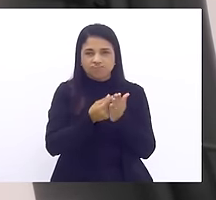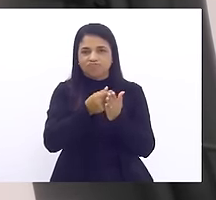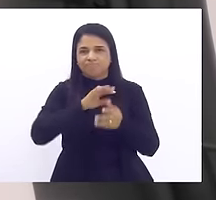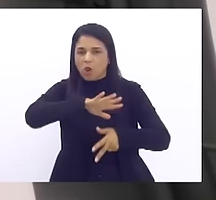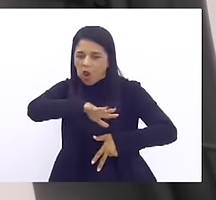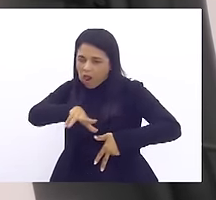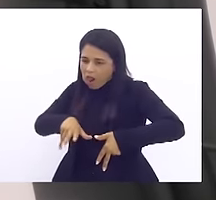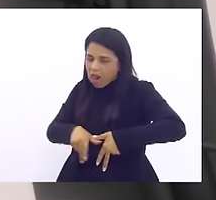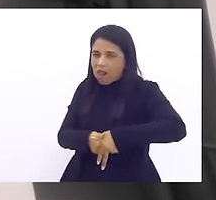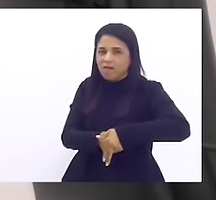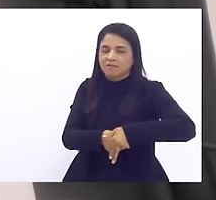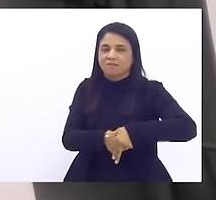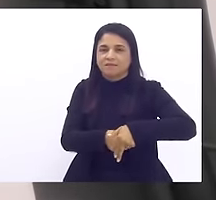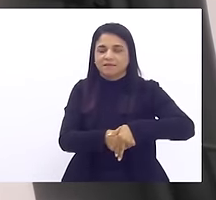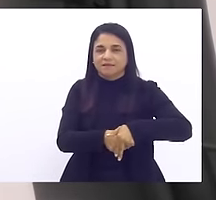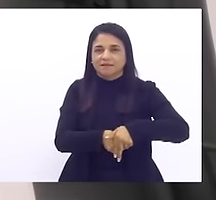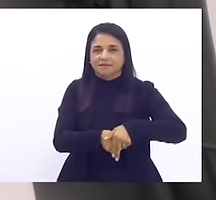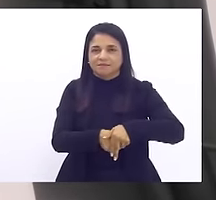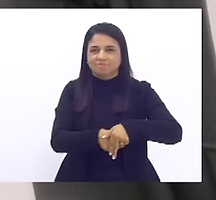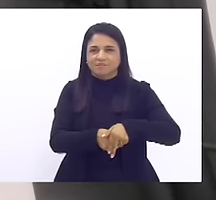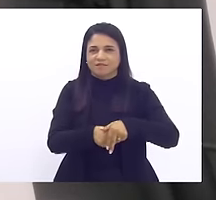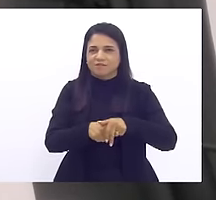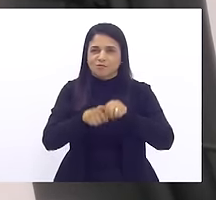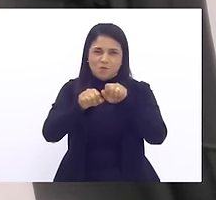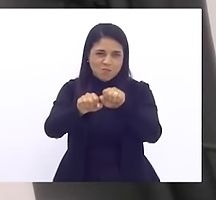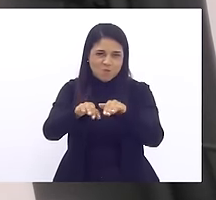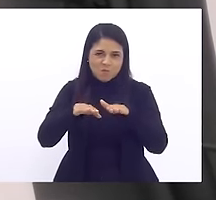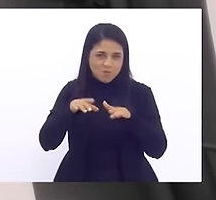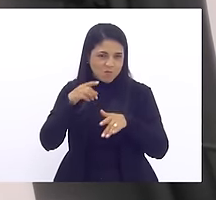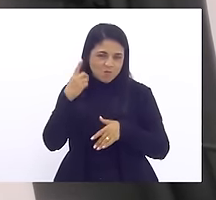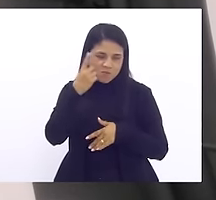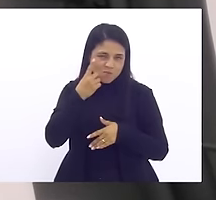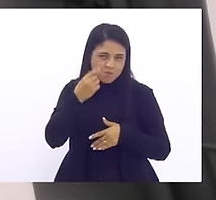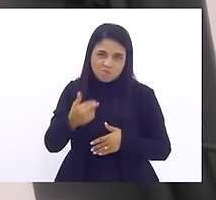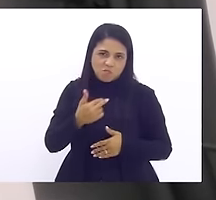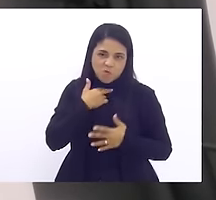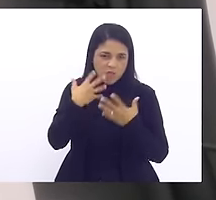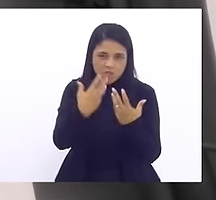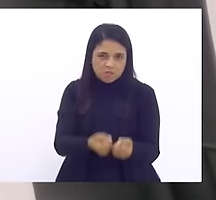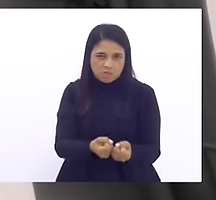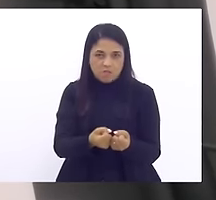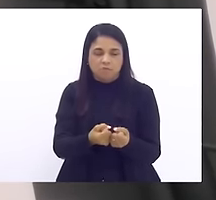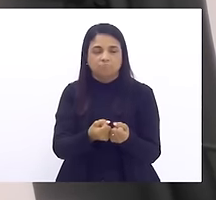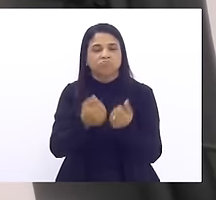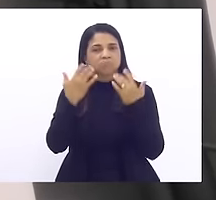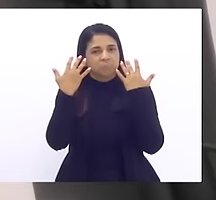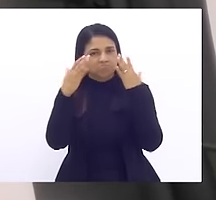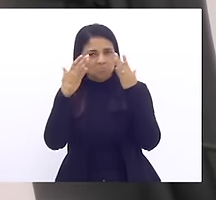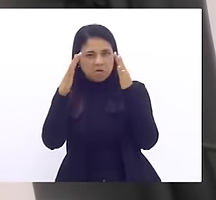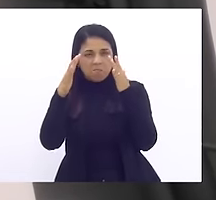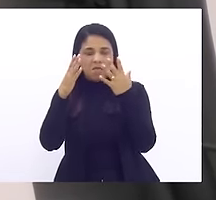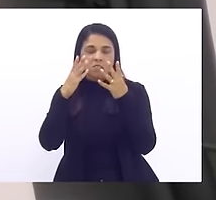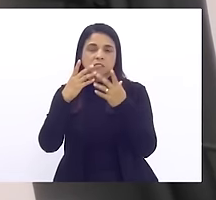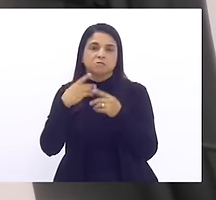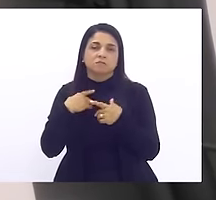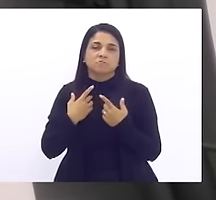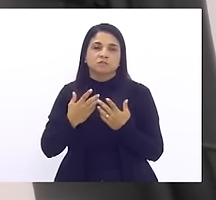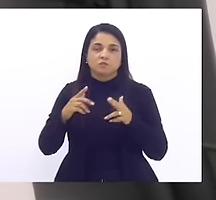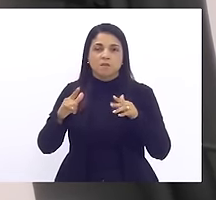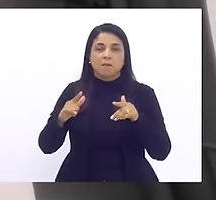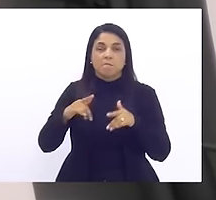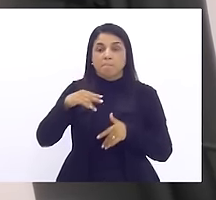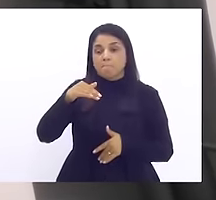e de fato parlamentar não pode permitir isso Parabéns e vamos dar um fim de uma vez por todas acontecendo Isto arrecadatória essa máfia